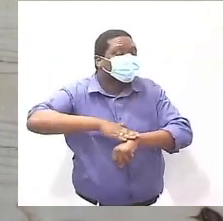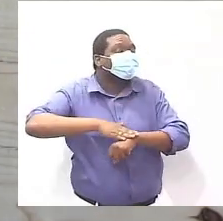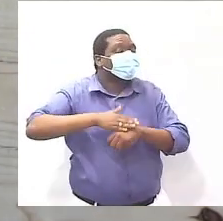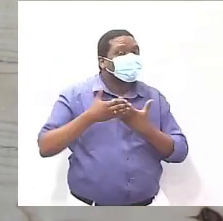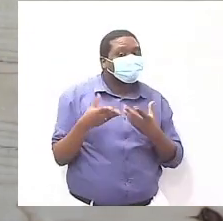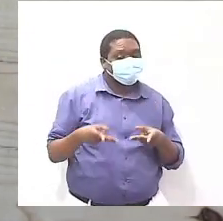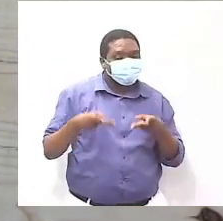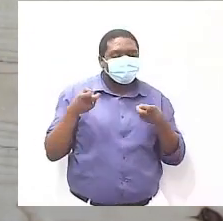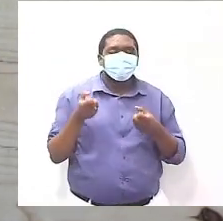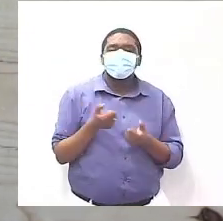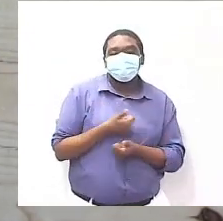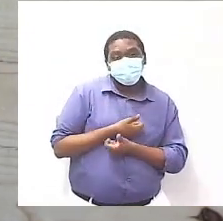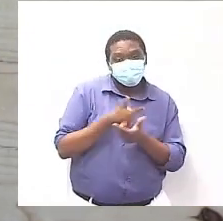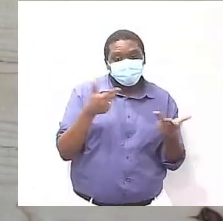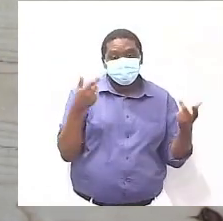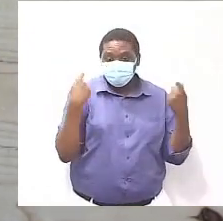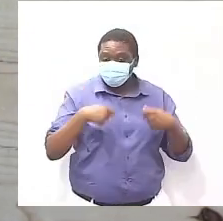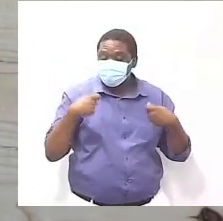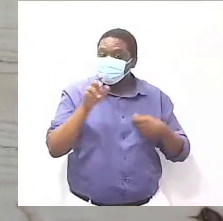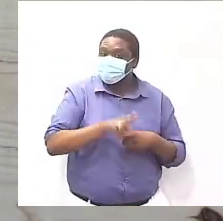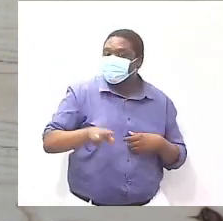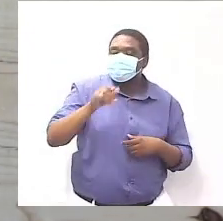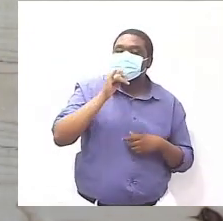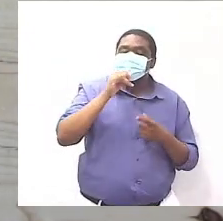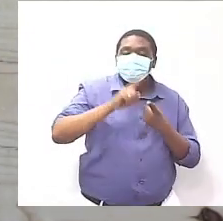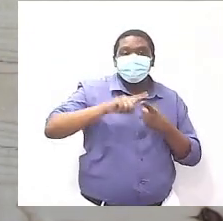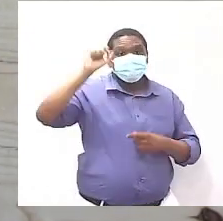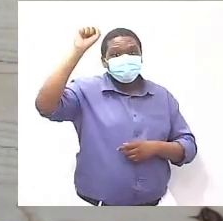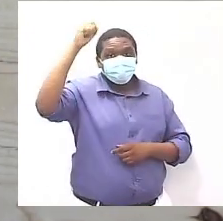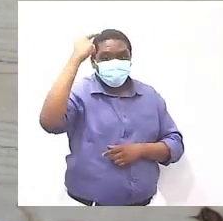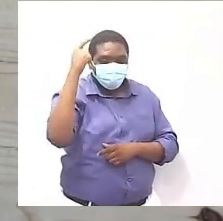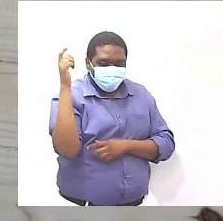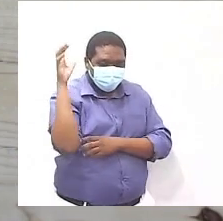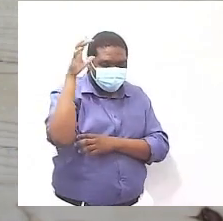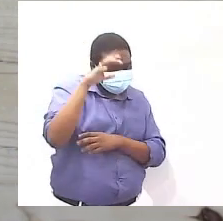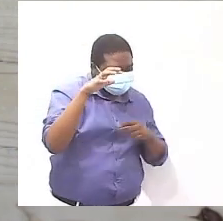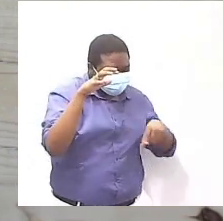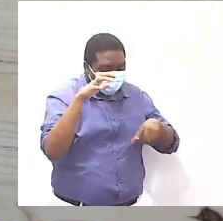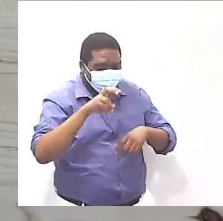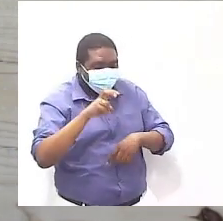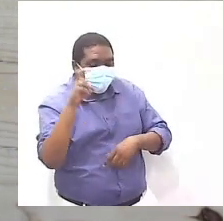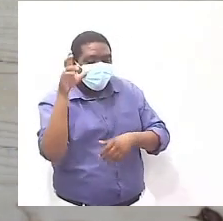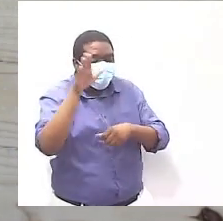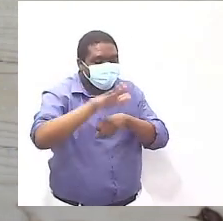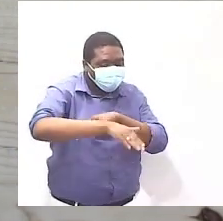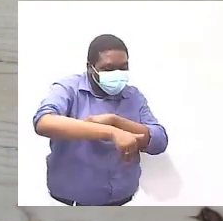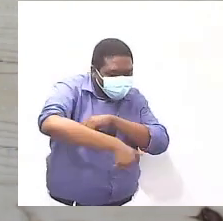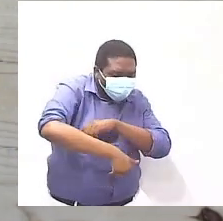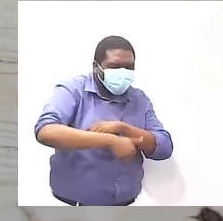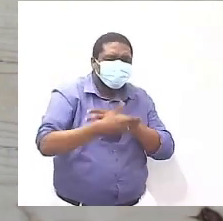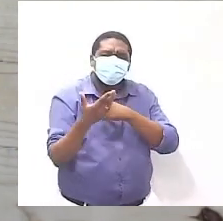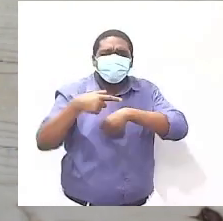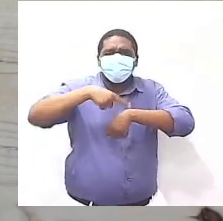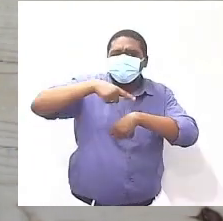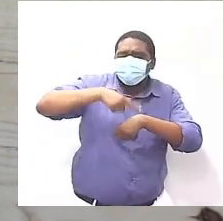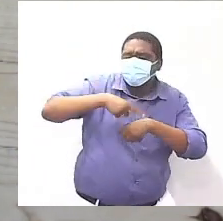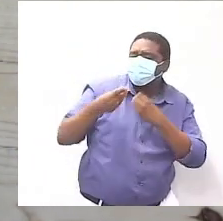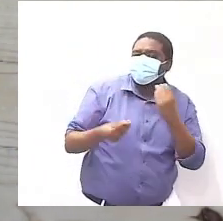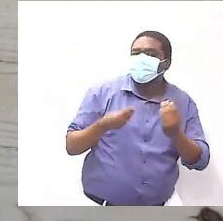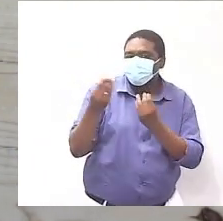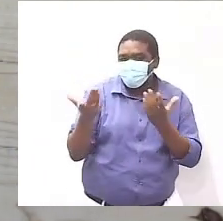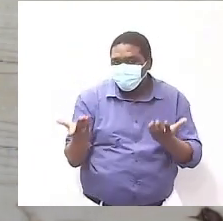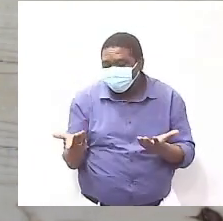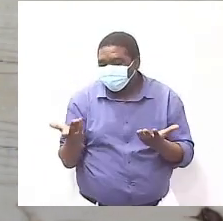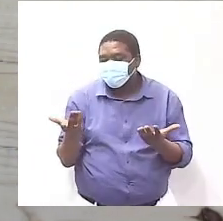de recurso de ângulo do sol, de tempo de manhã, tarde, noite, dos horários,